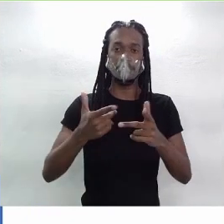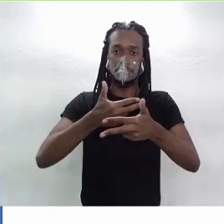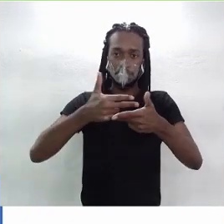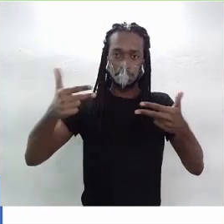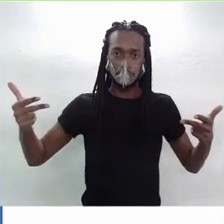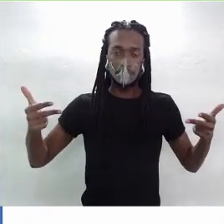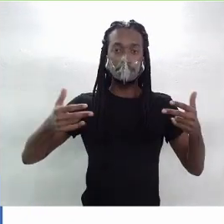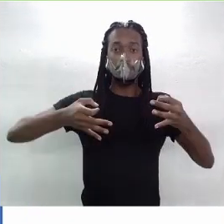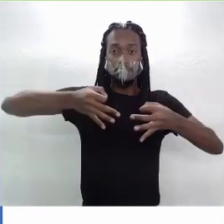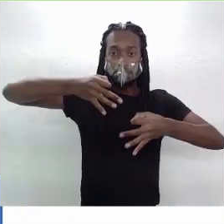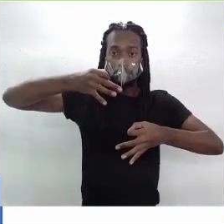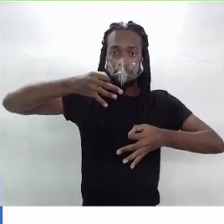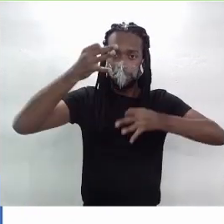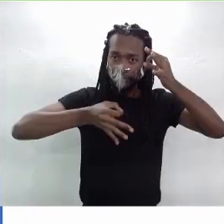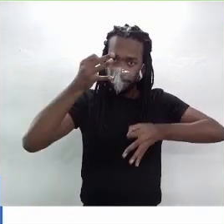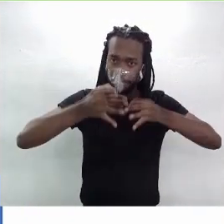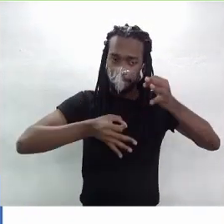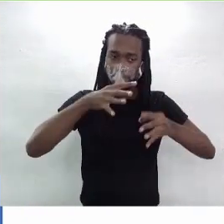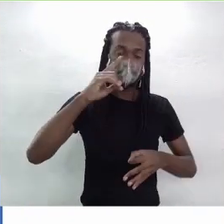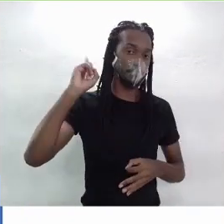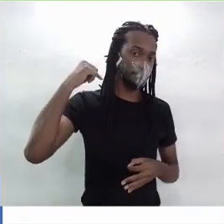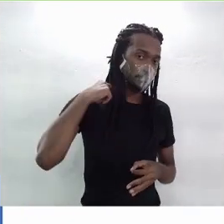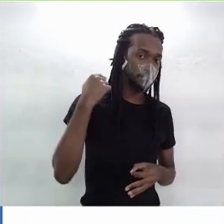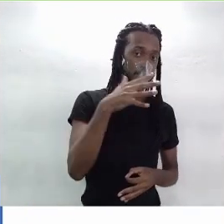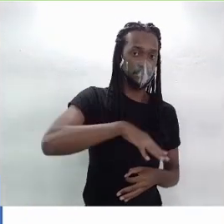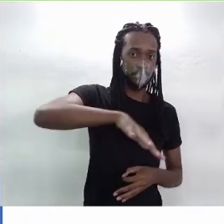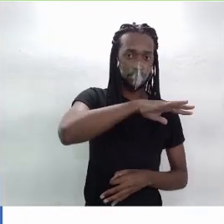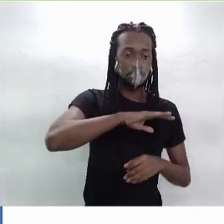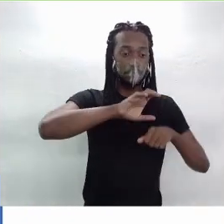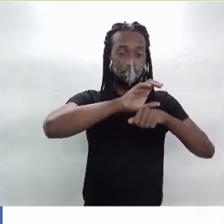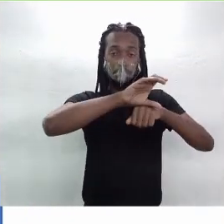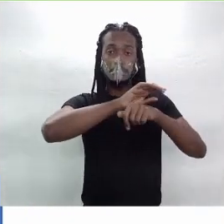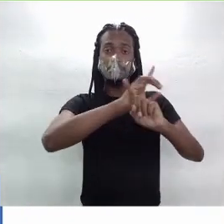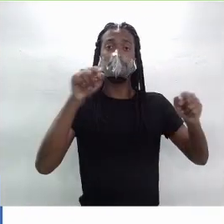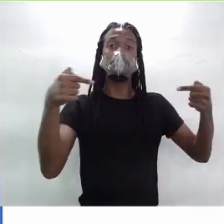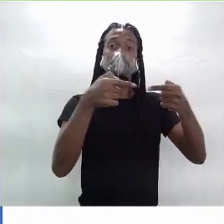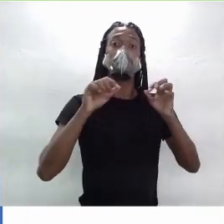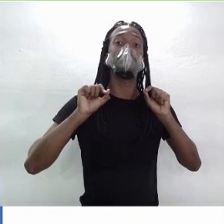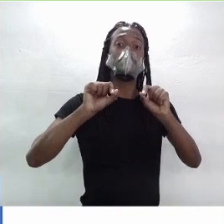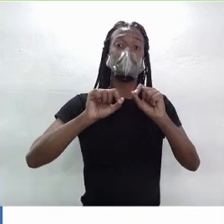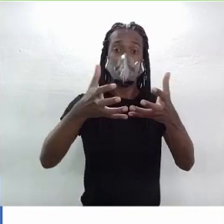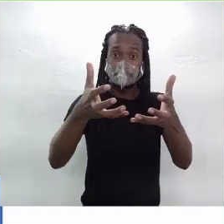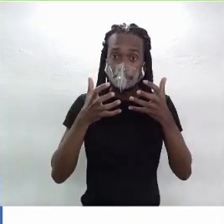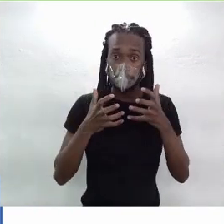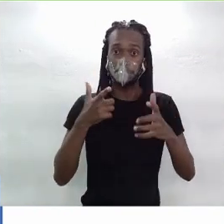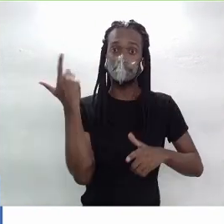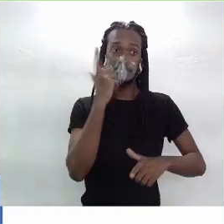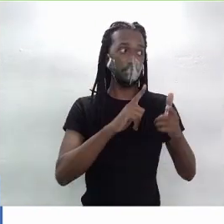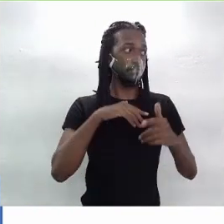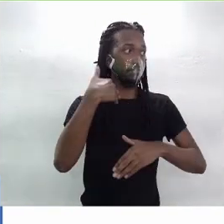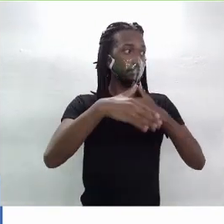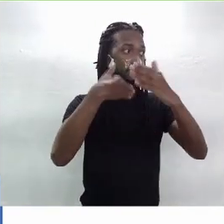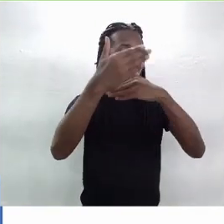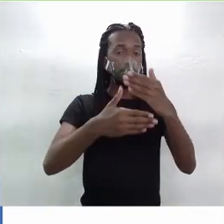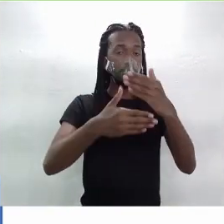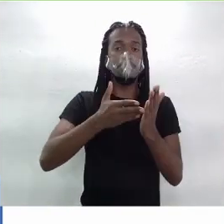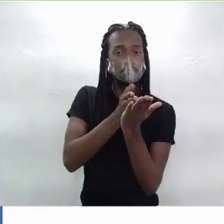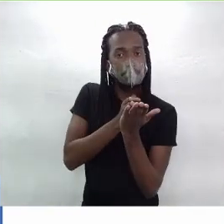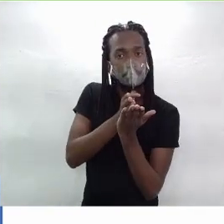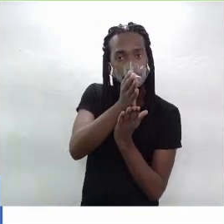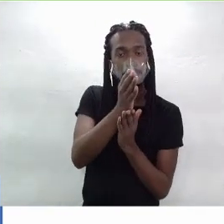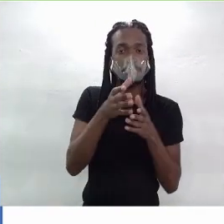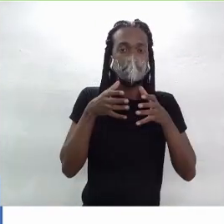jurídica constitucional visa, mais que tudo, alcançar a plenitude do